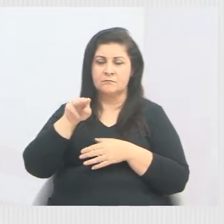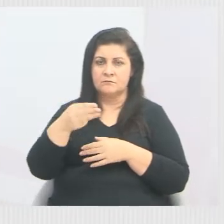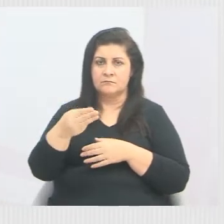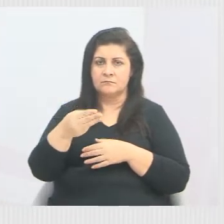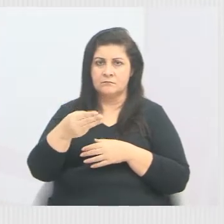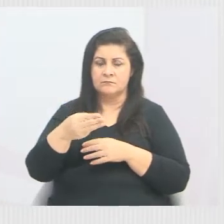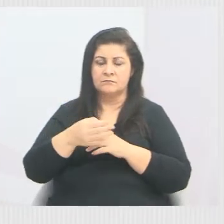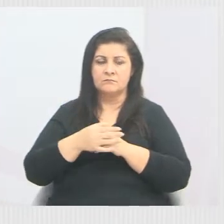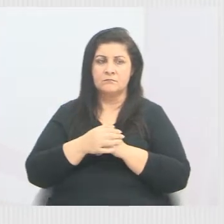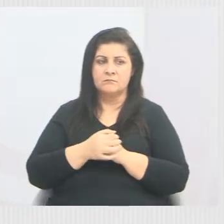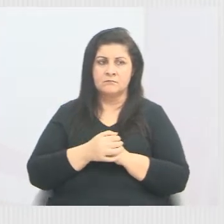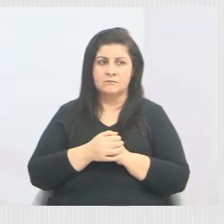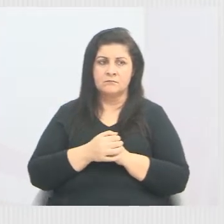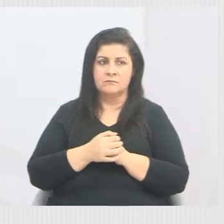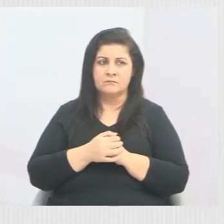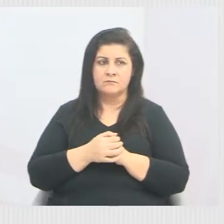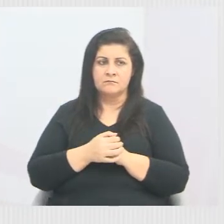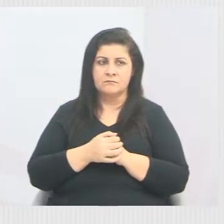2021,